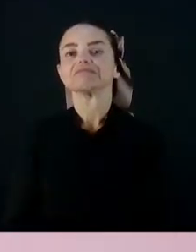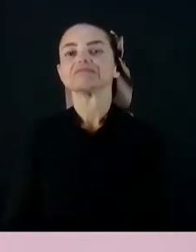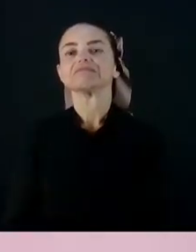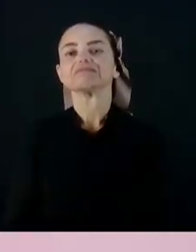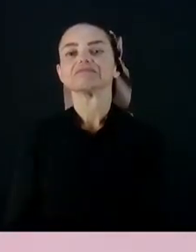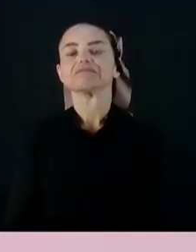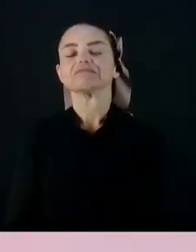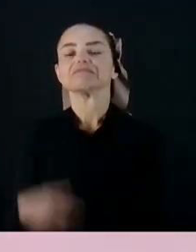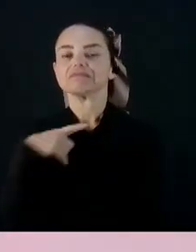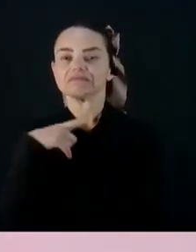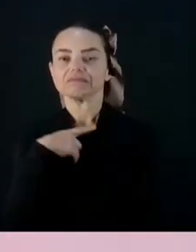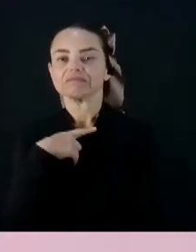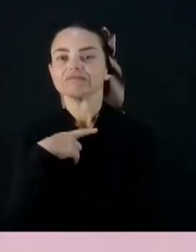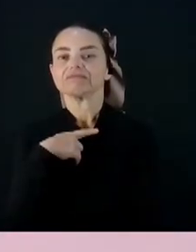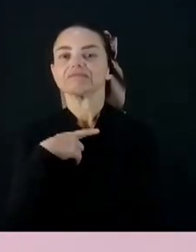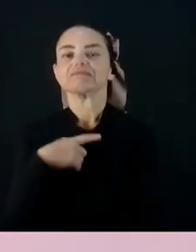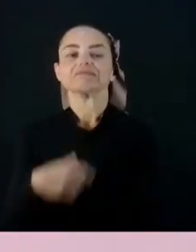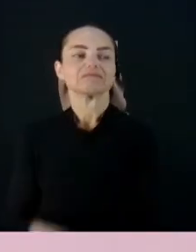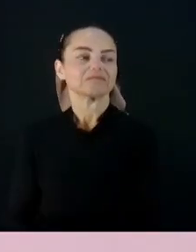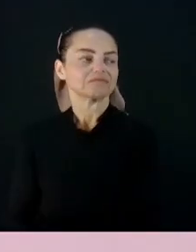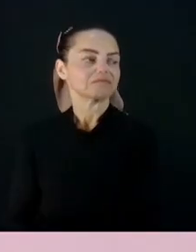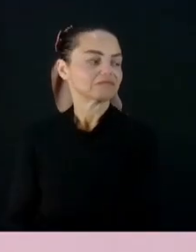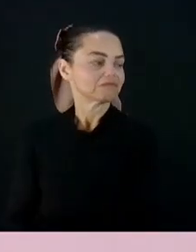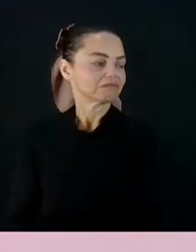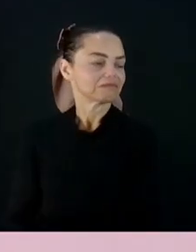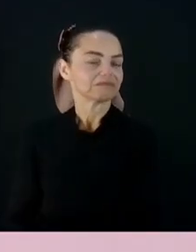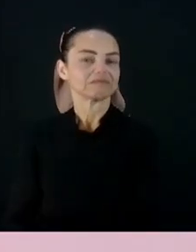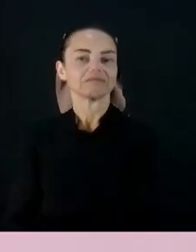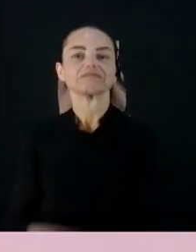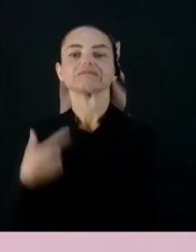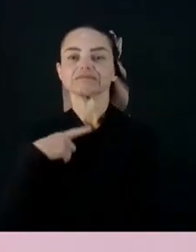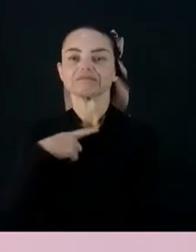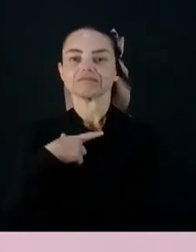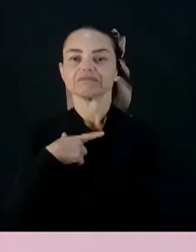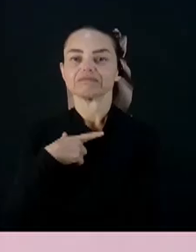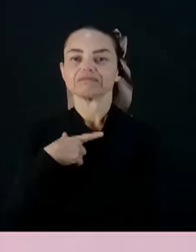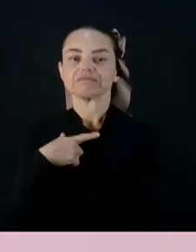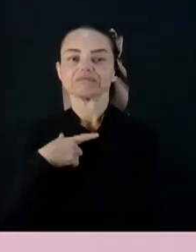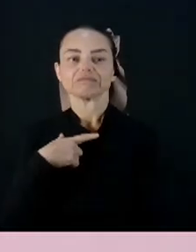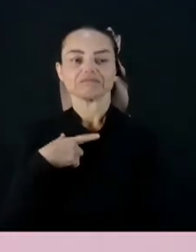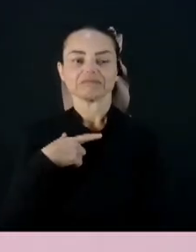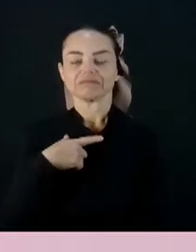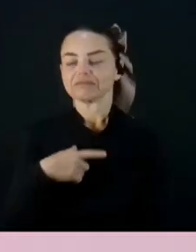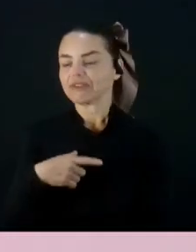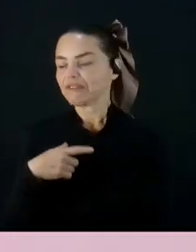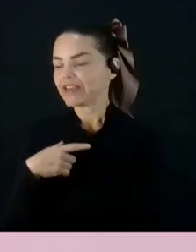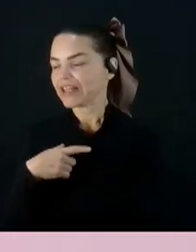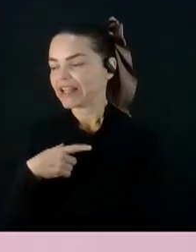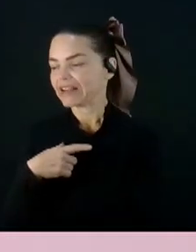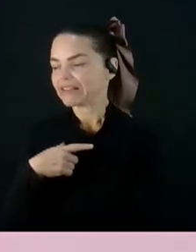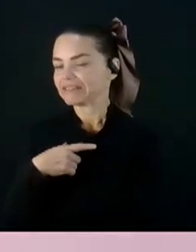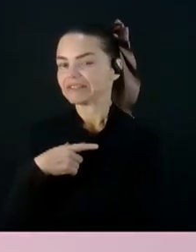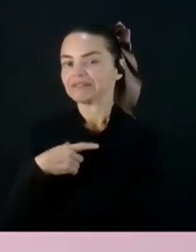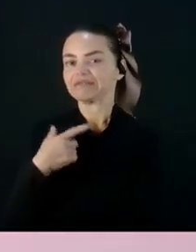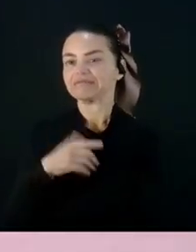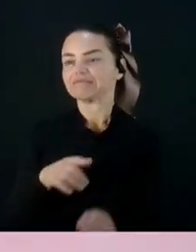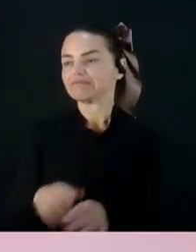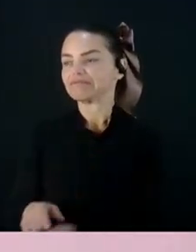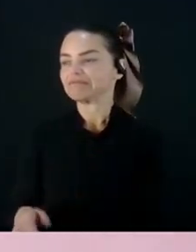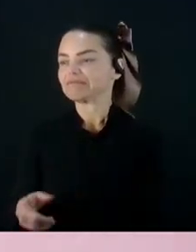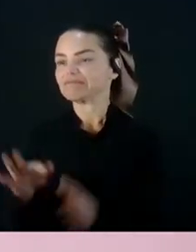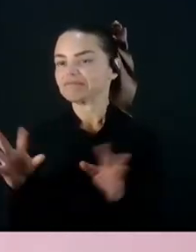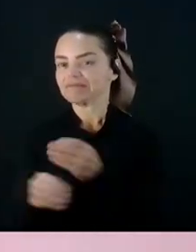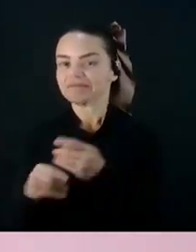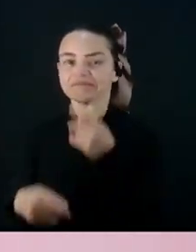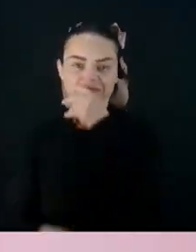aquele fole, a parte do fole e a parte do zíper. E aí por dentro tem que fazer o acabamento de viés, na frente e de trás, né?